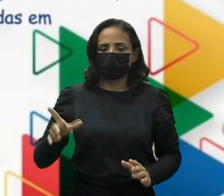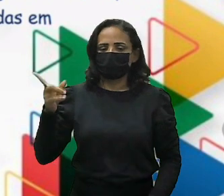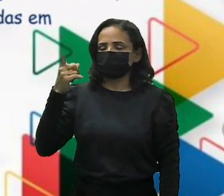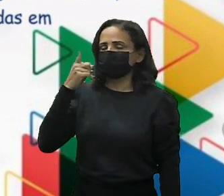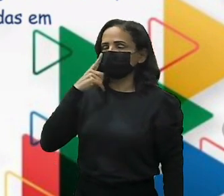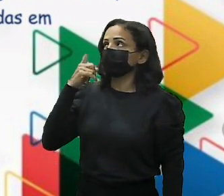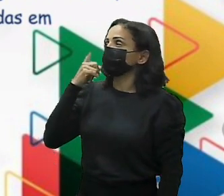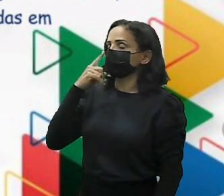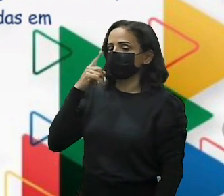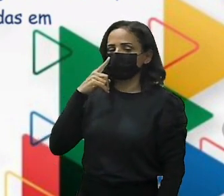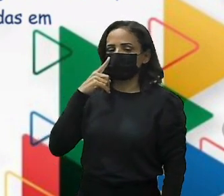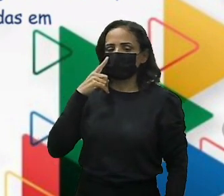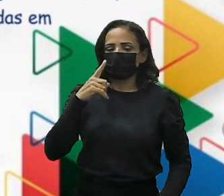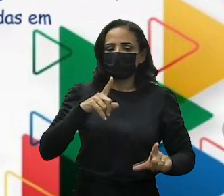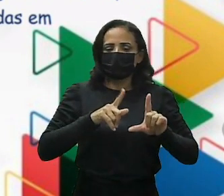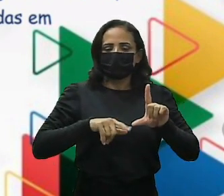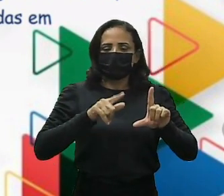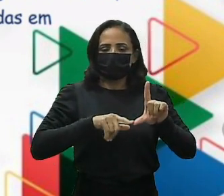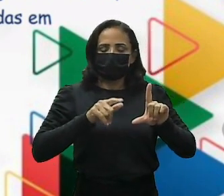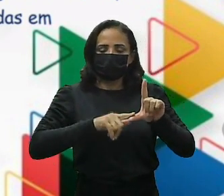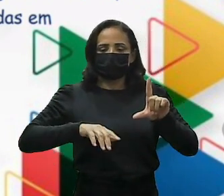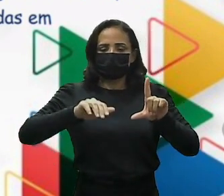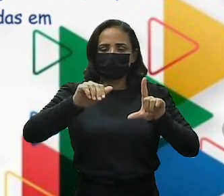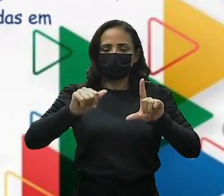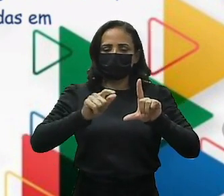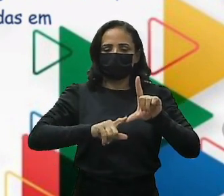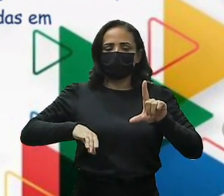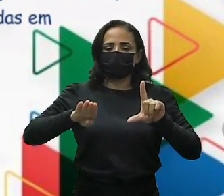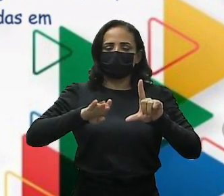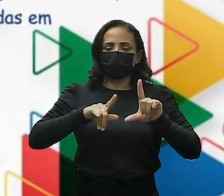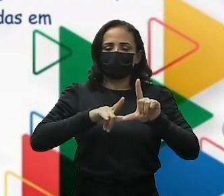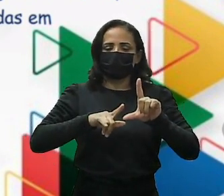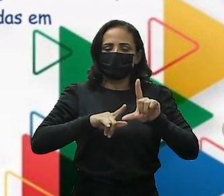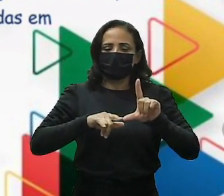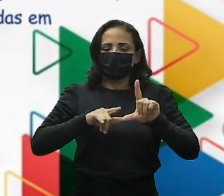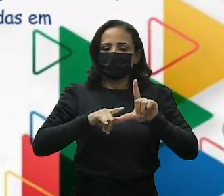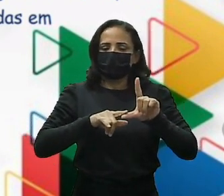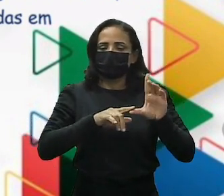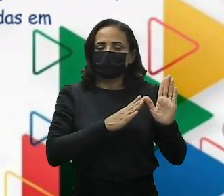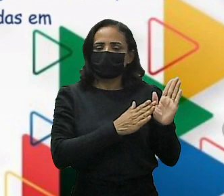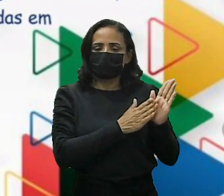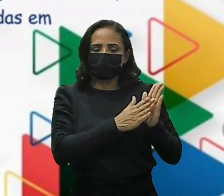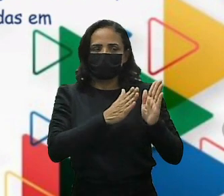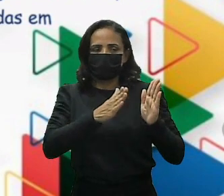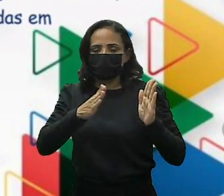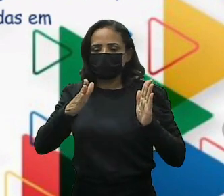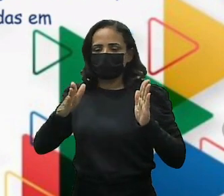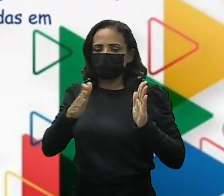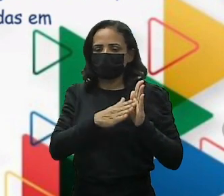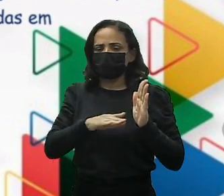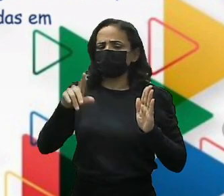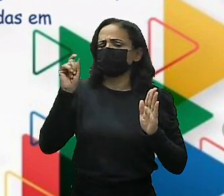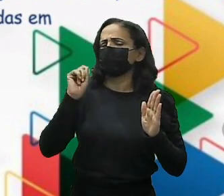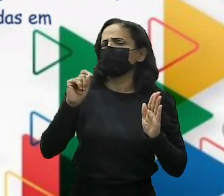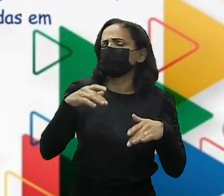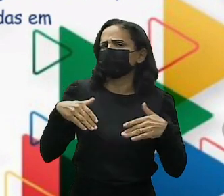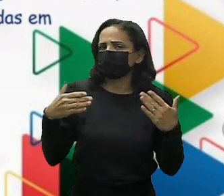esponjas, as algas macroscópicas, os peixes herbívoros e os golfinhos. Aí vem o que ele